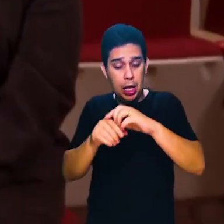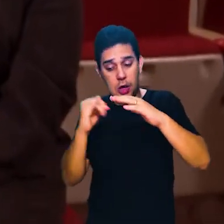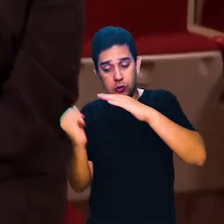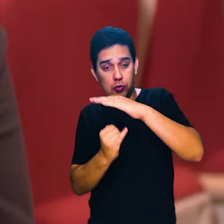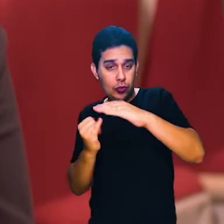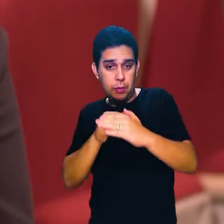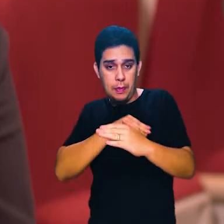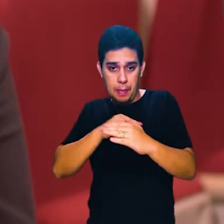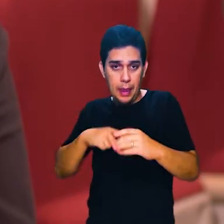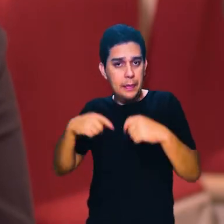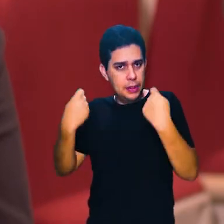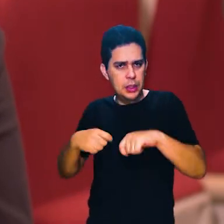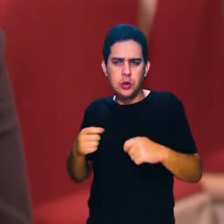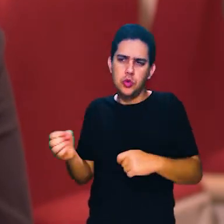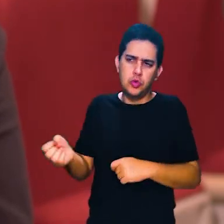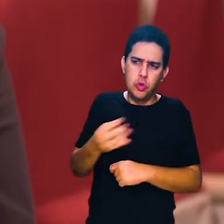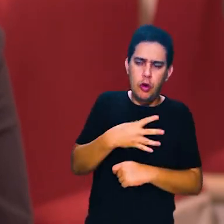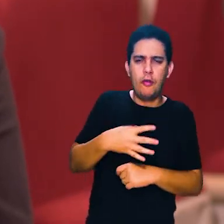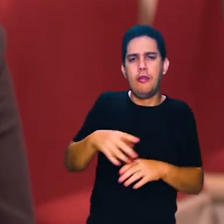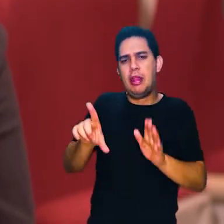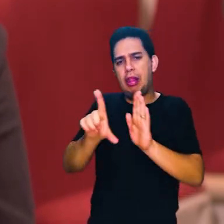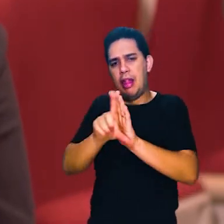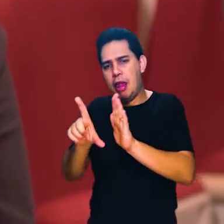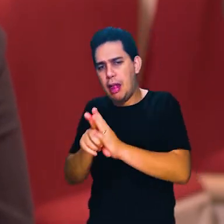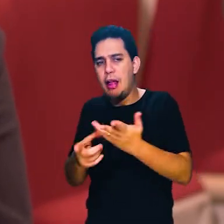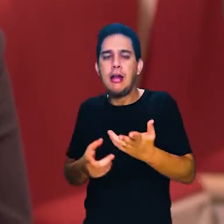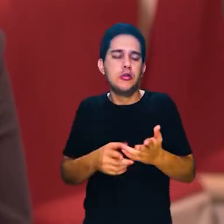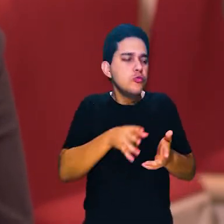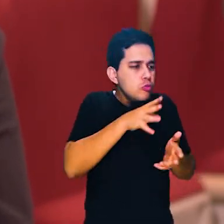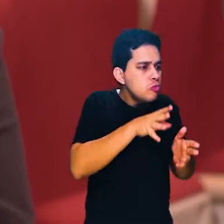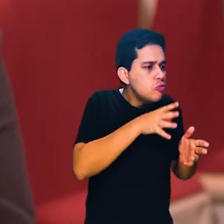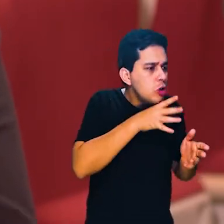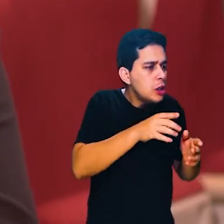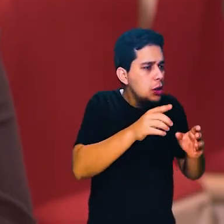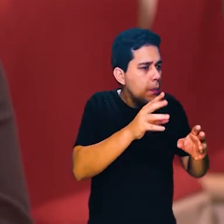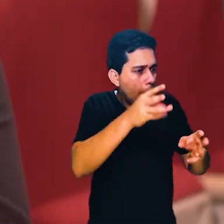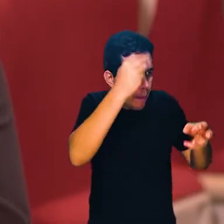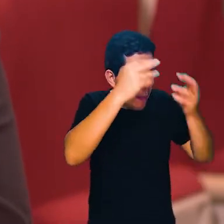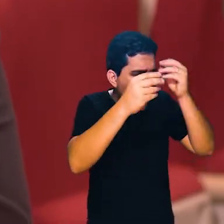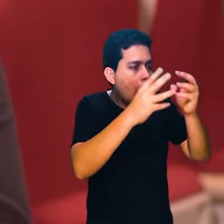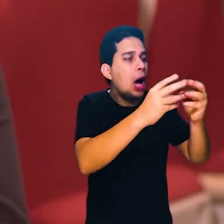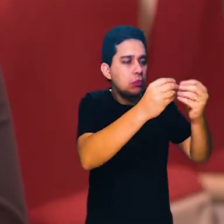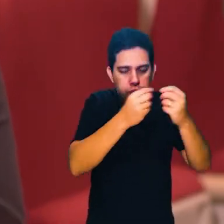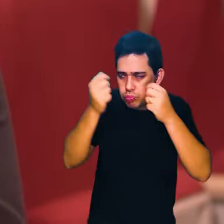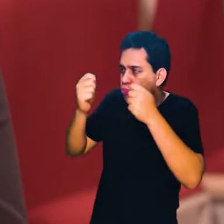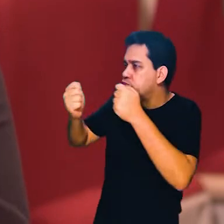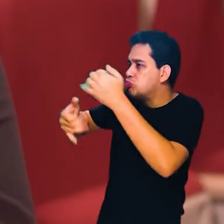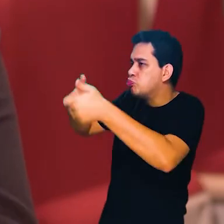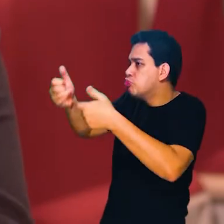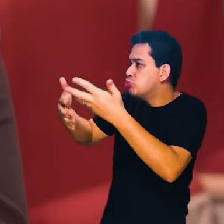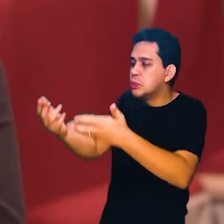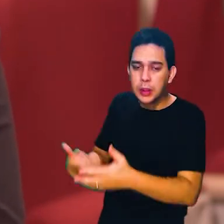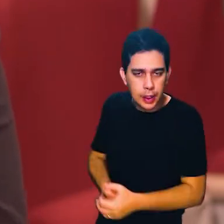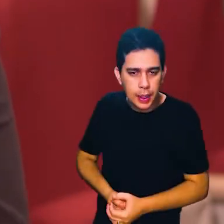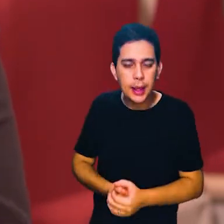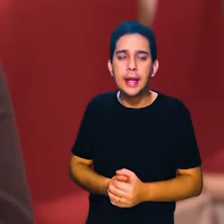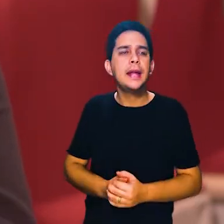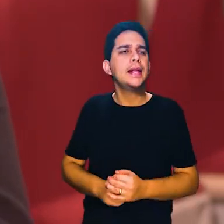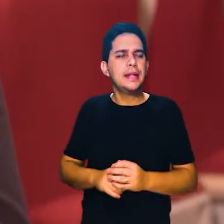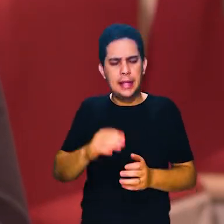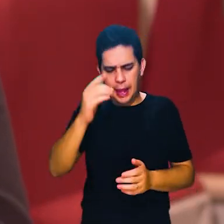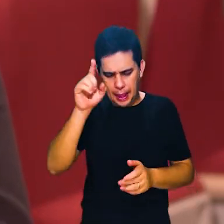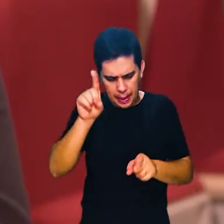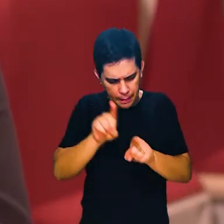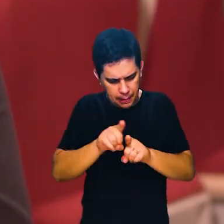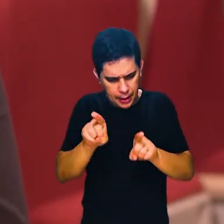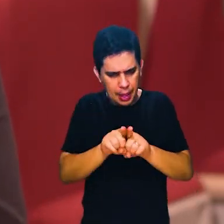de lei, também em questões meramente administrativas, de verificação de quem assume determinada área,